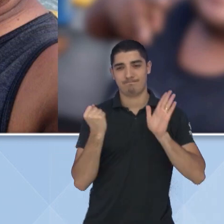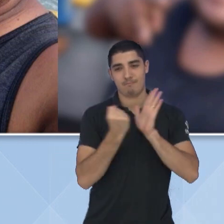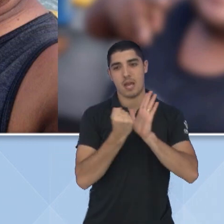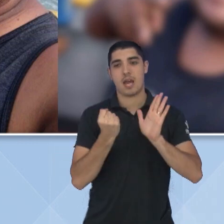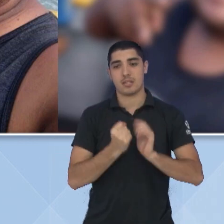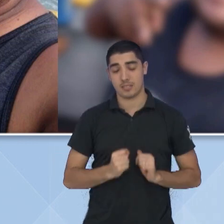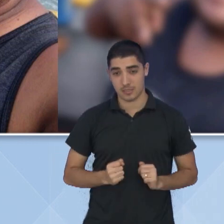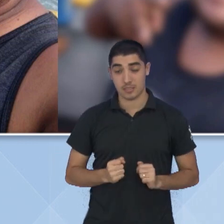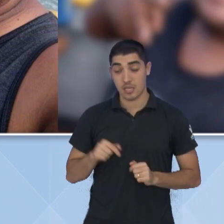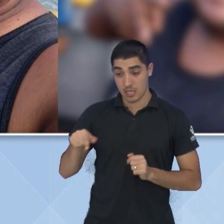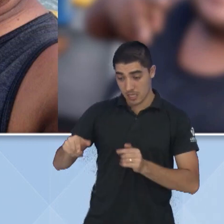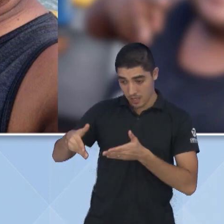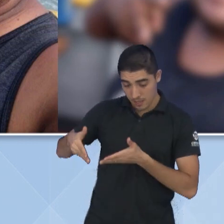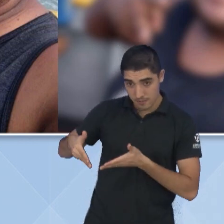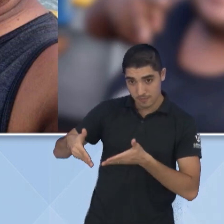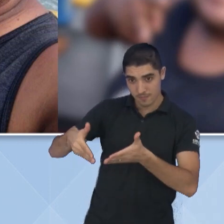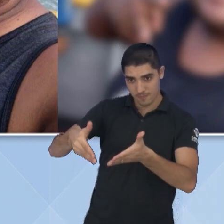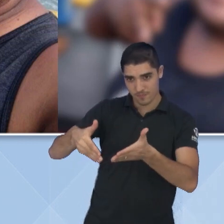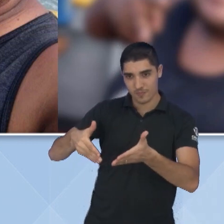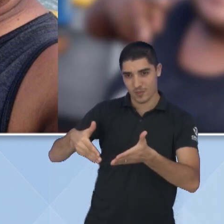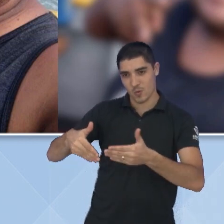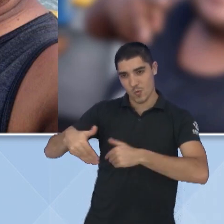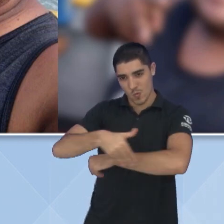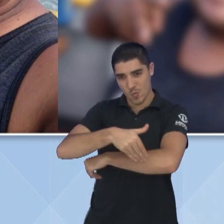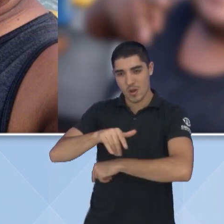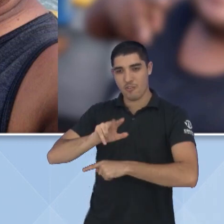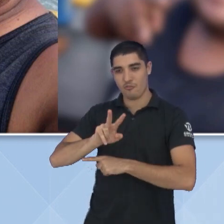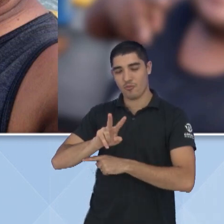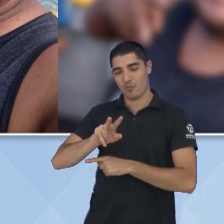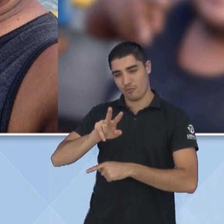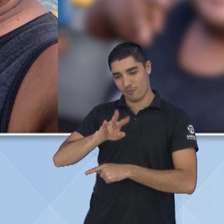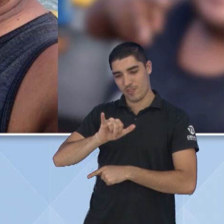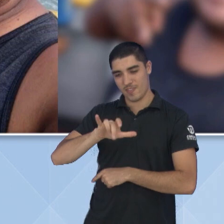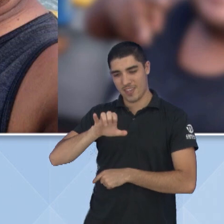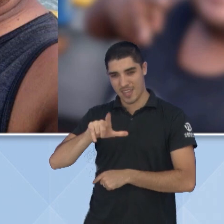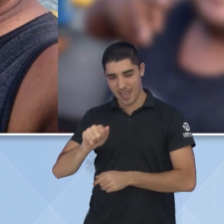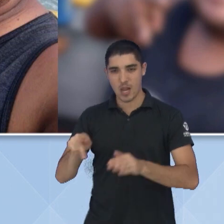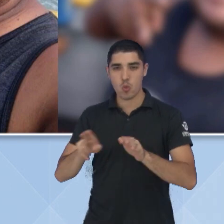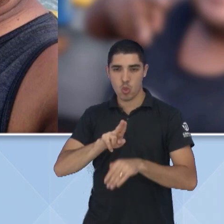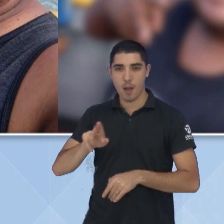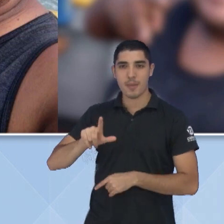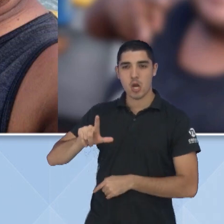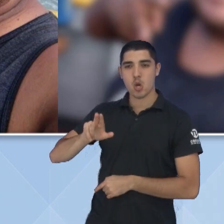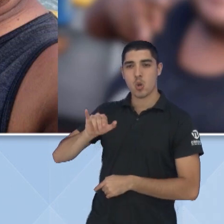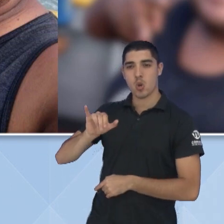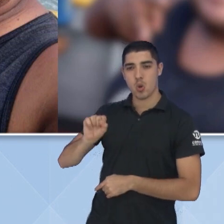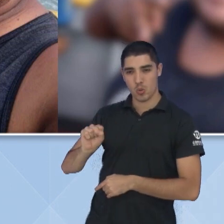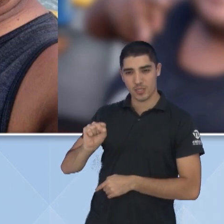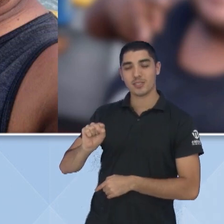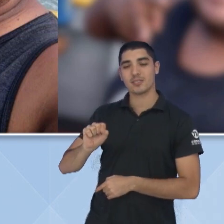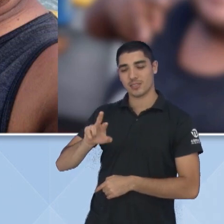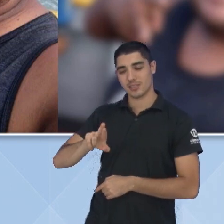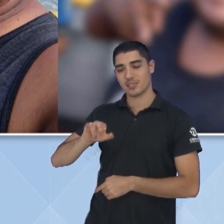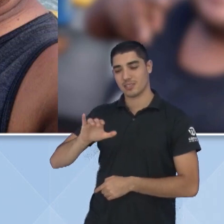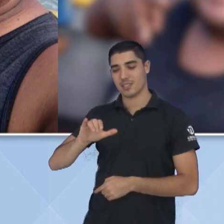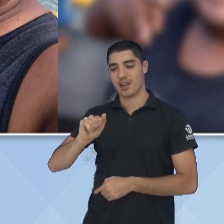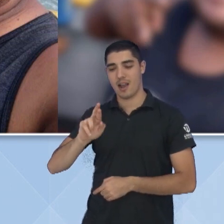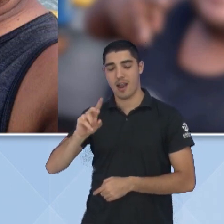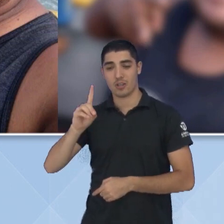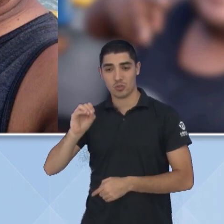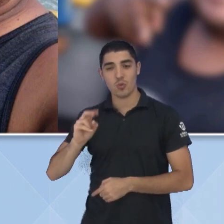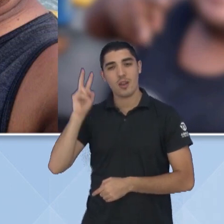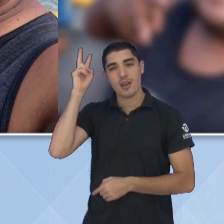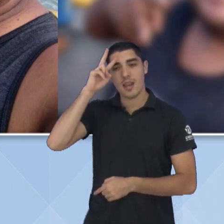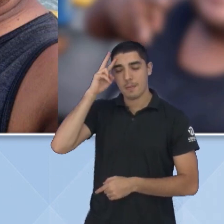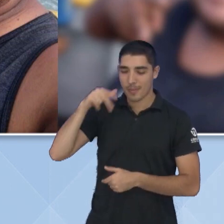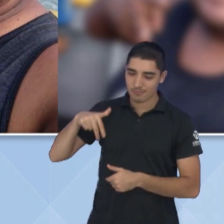a viela Luiz Ricardo de Freitas seja um tributo a esse homem extraordinário, lembrando-nos sempre de sua